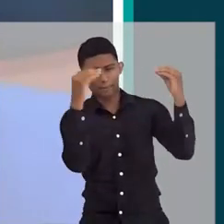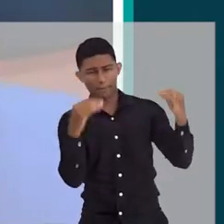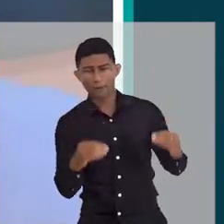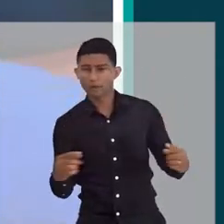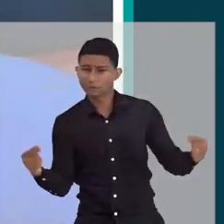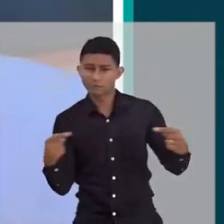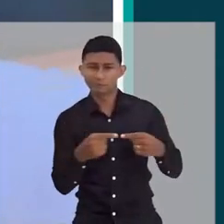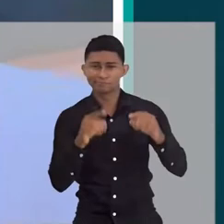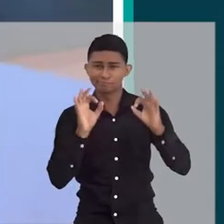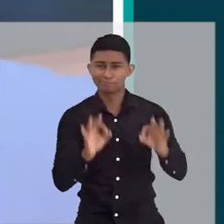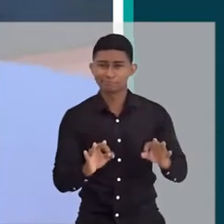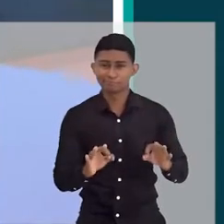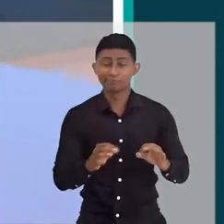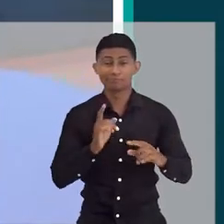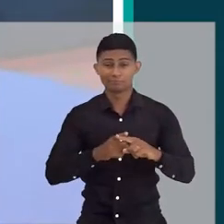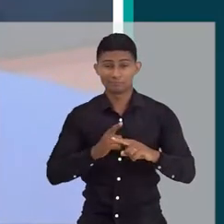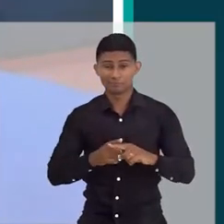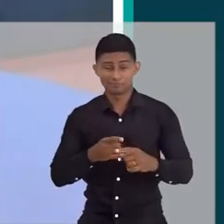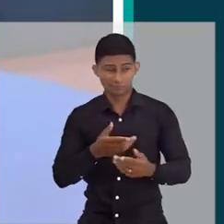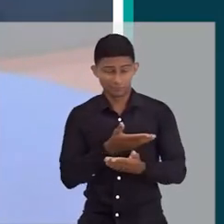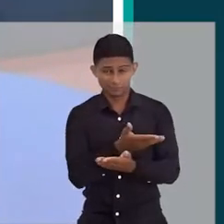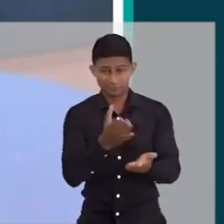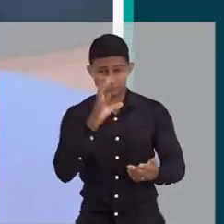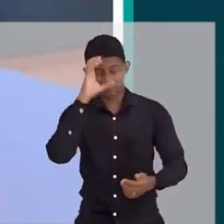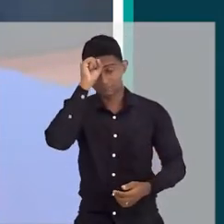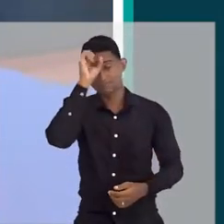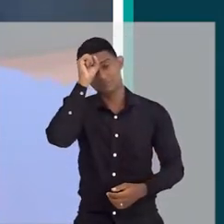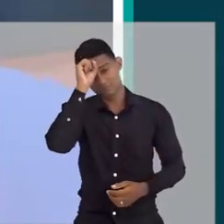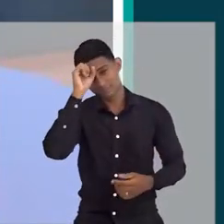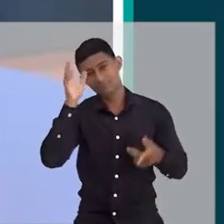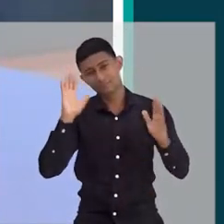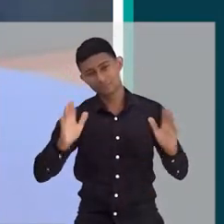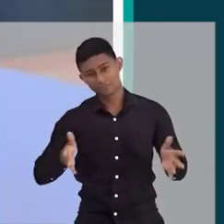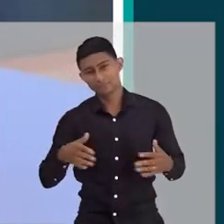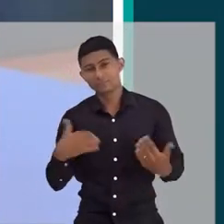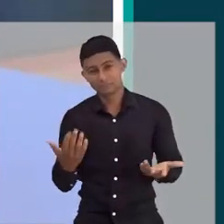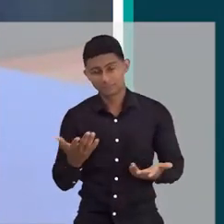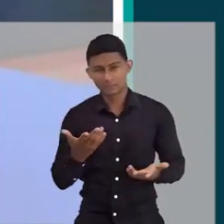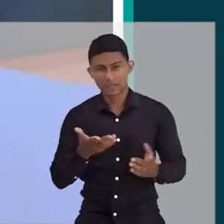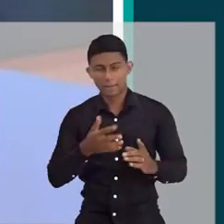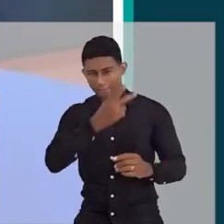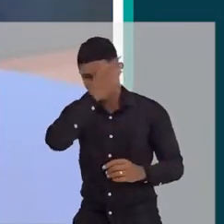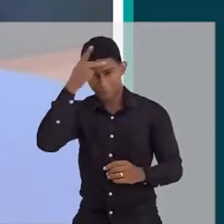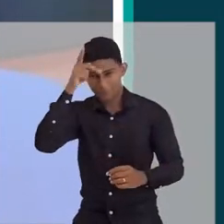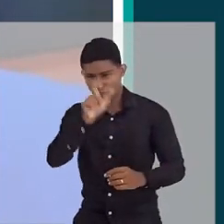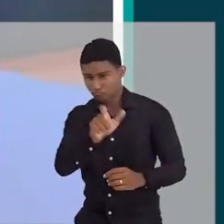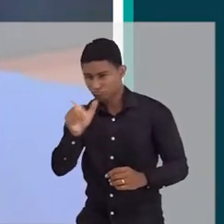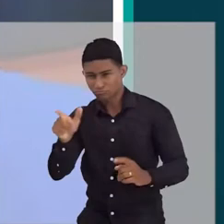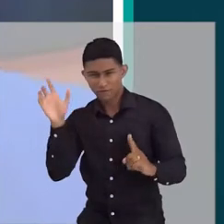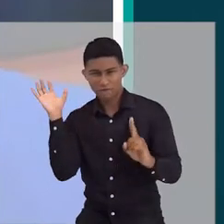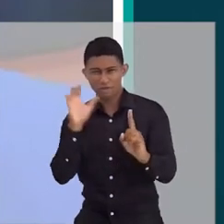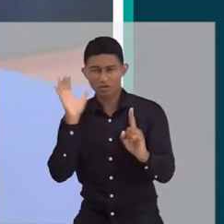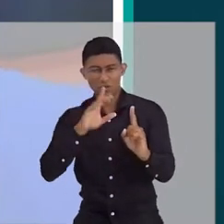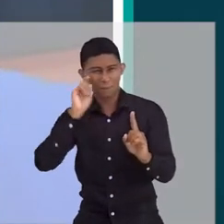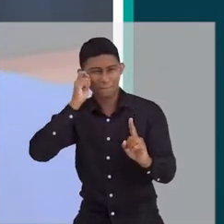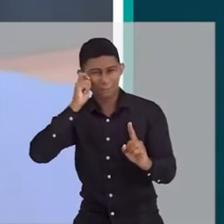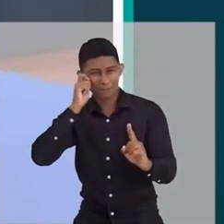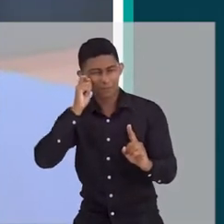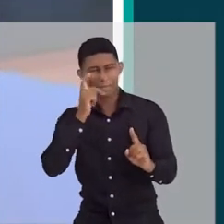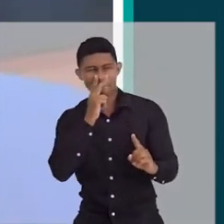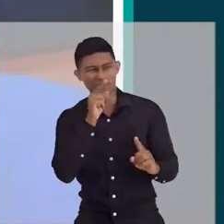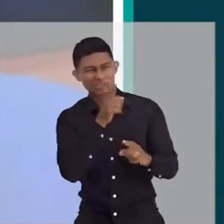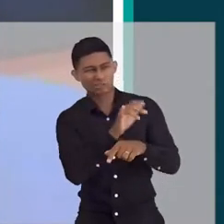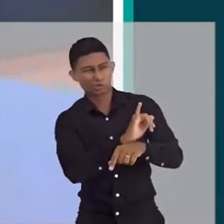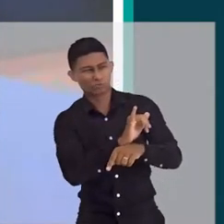quê? Porque, afinal, eles aprenderam. Primeiro que assim, os influenciadores negros começaram a não tão produzir